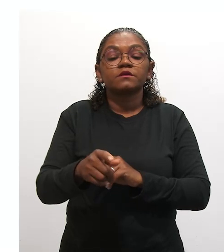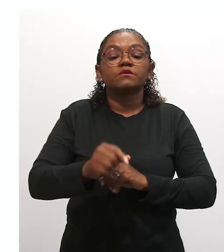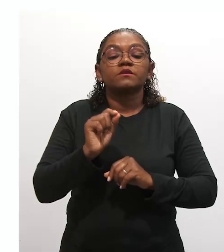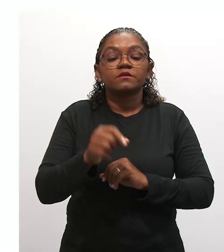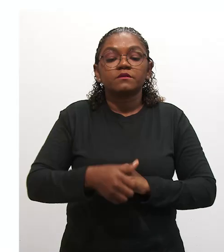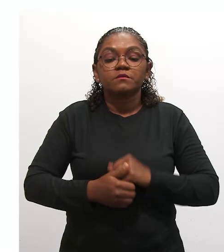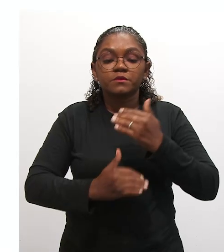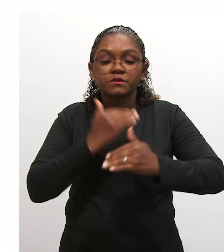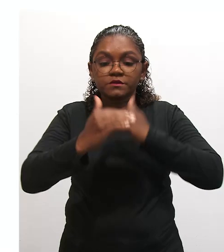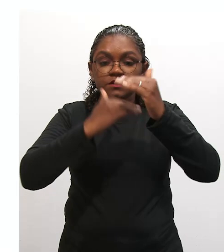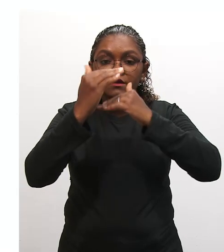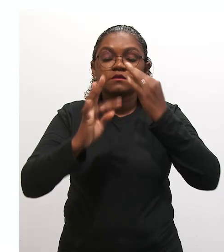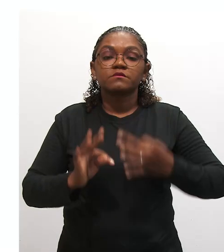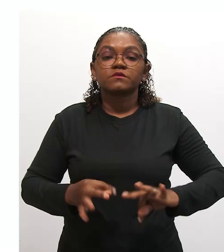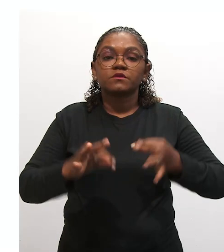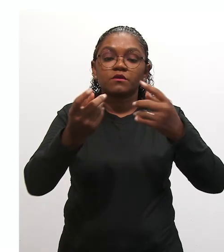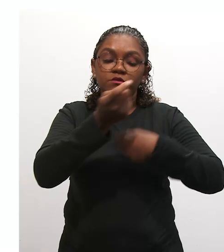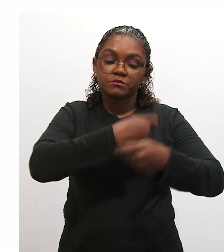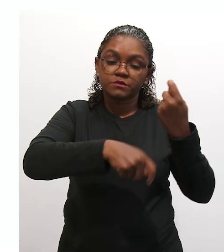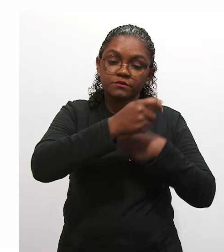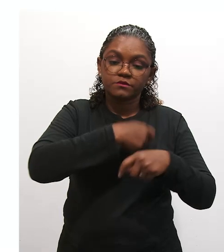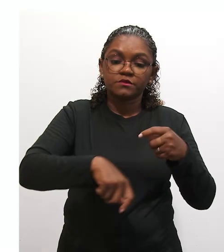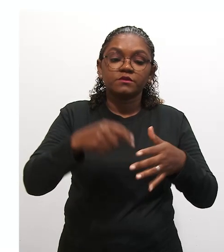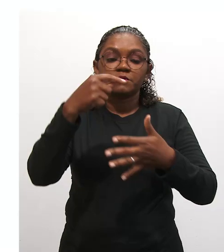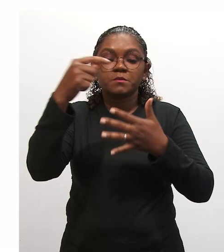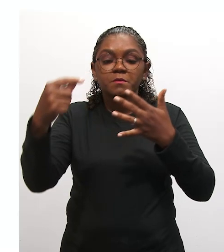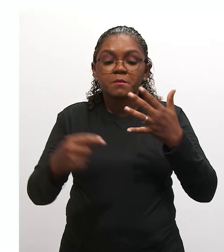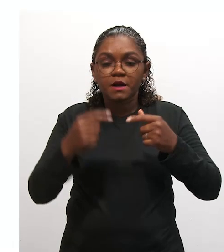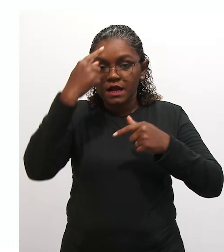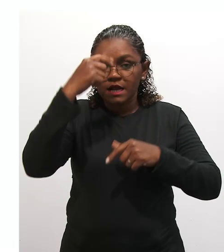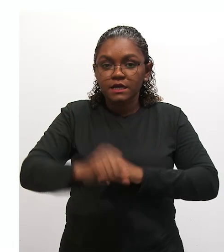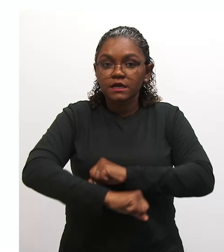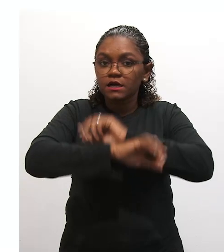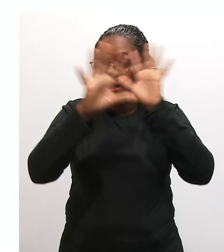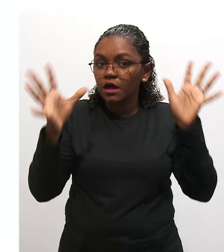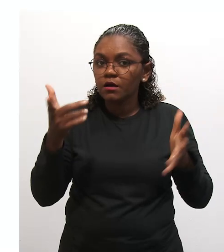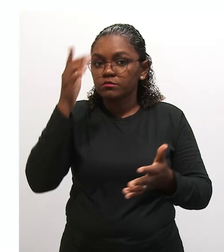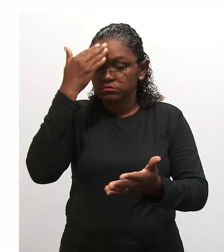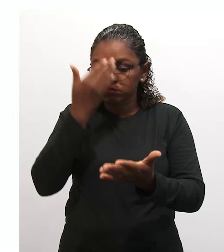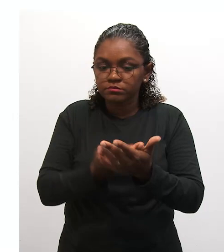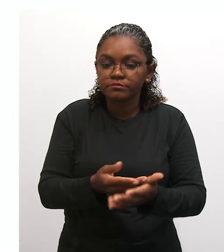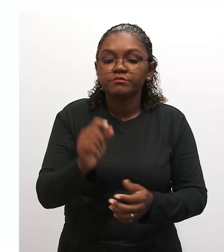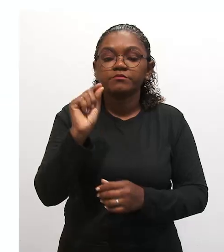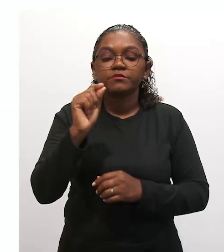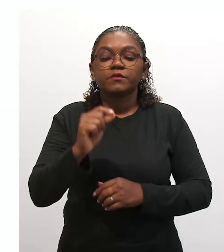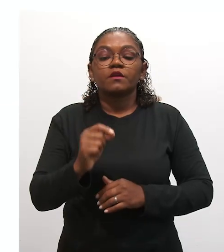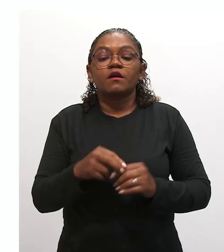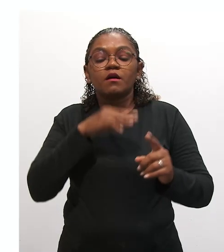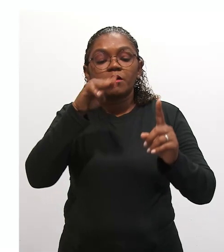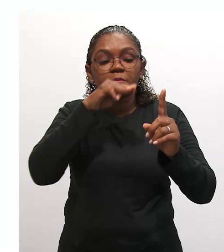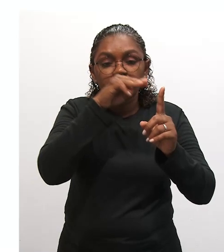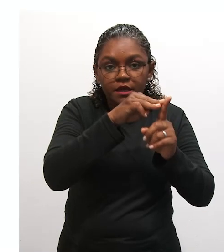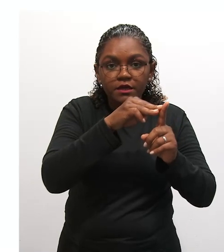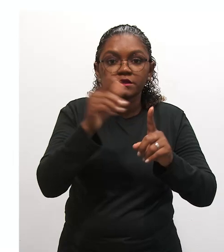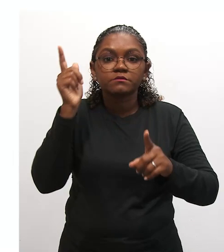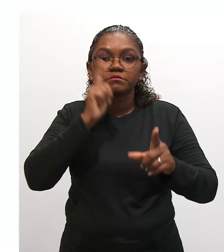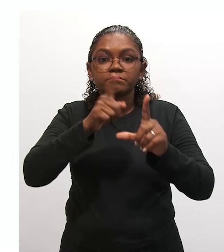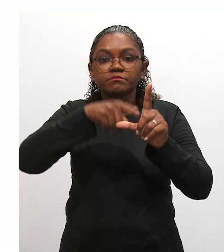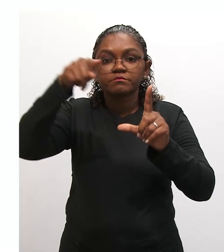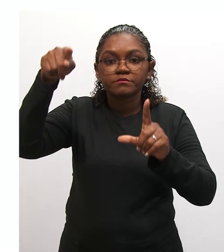administrativos e tecnológico. Indicadores claros e confiáveis, mede o alcance de metas e impactos das